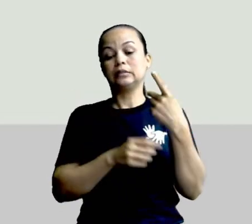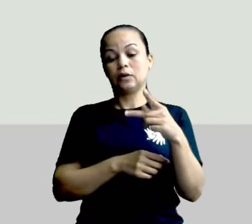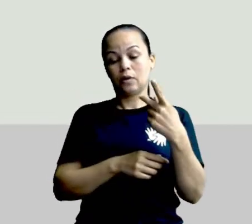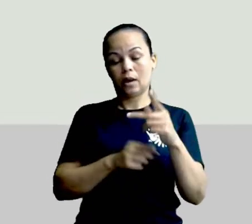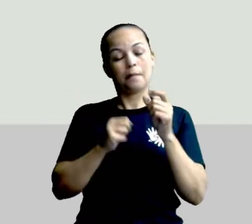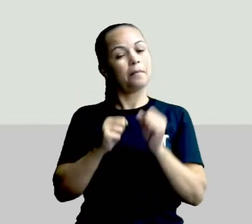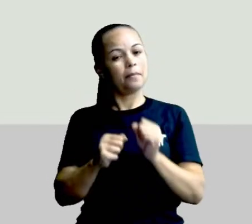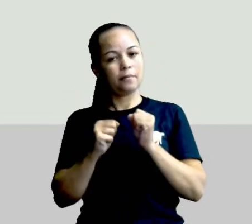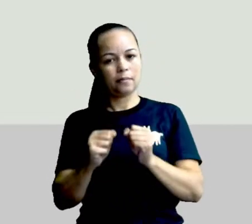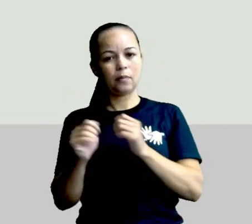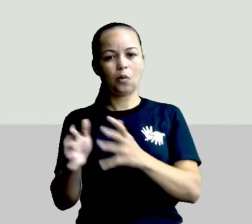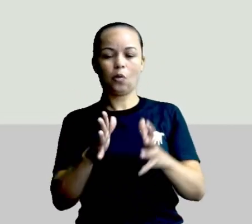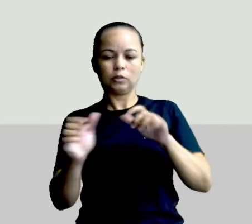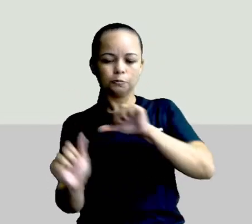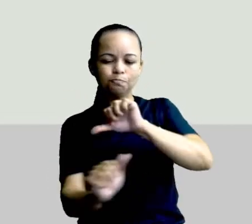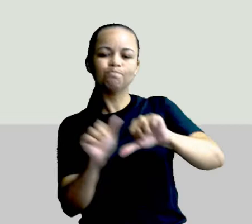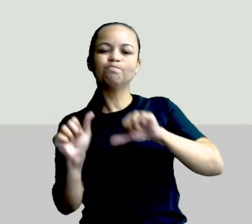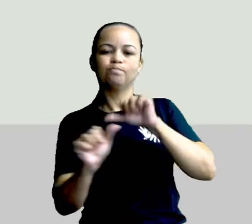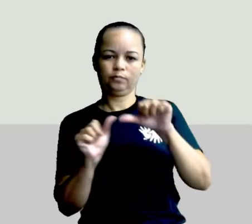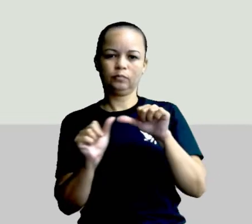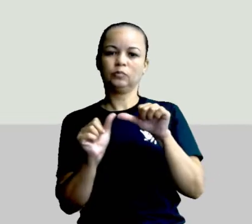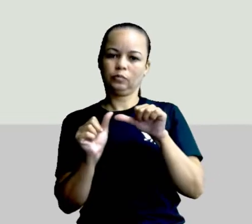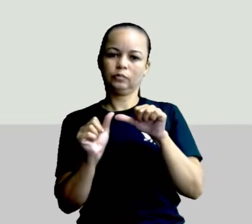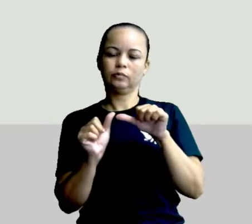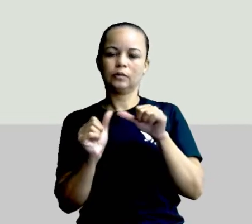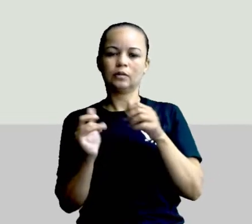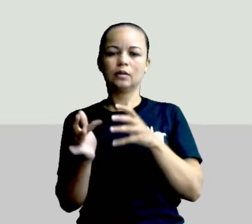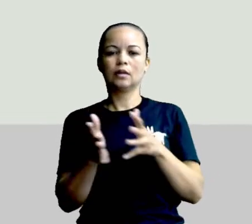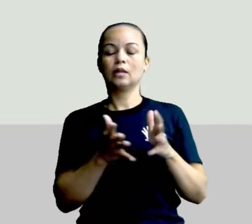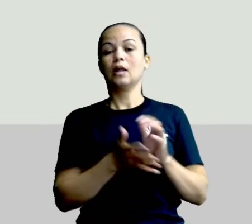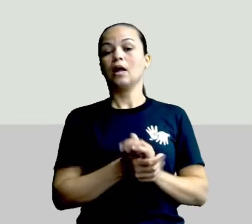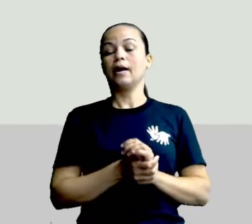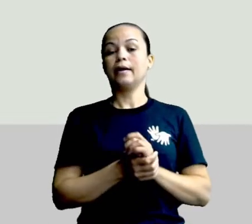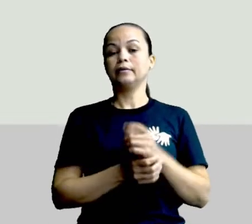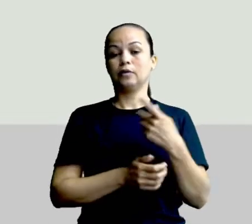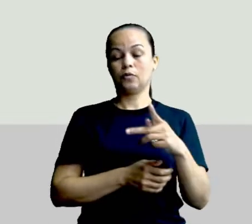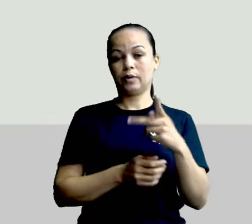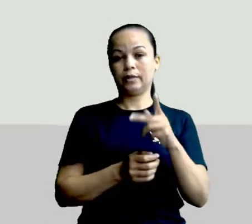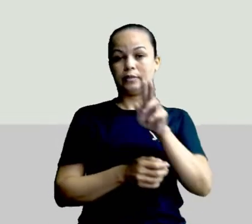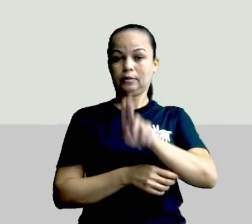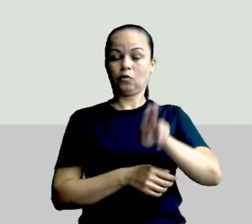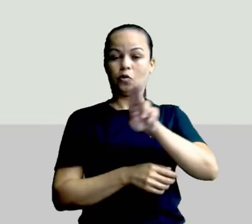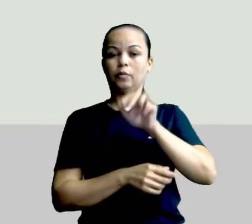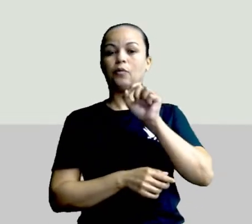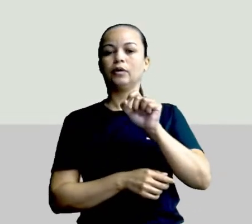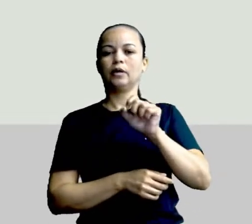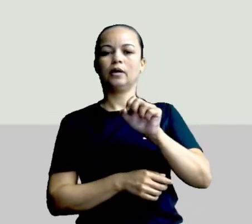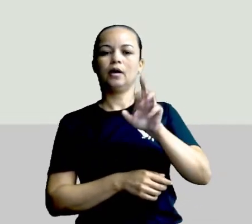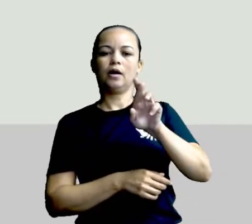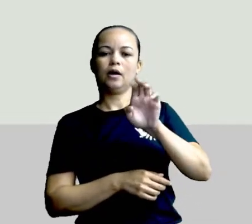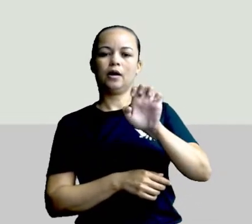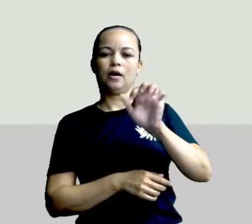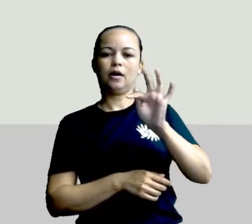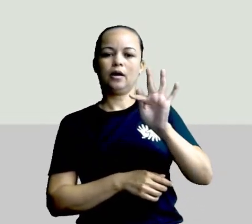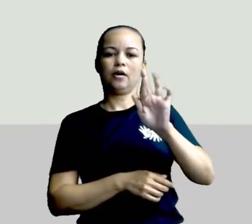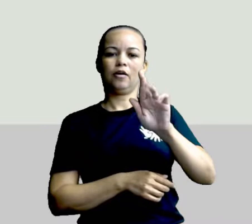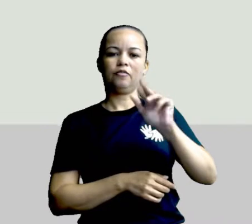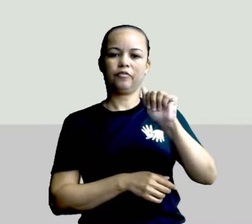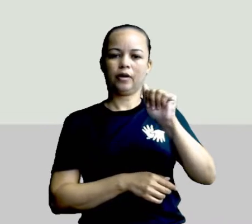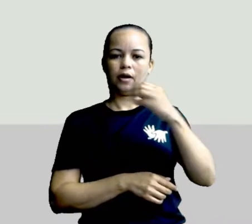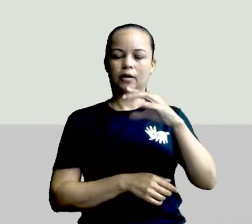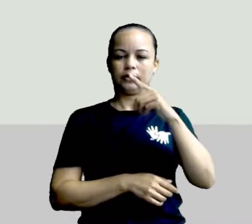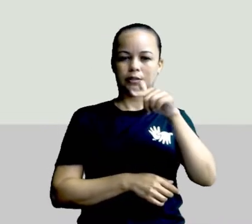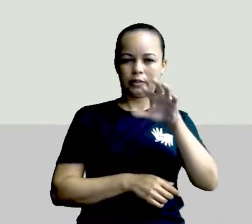tá? Então, ela pode mudar, certo? De direção. E esse fenômeno chama de